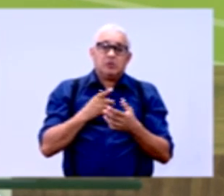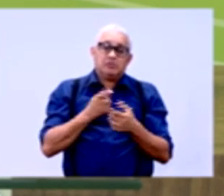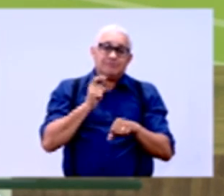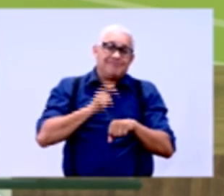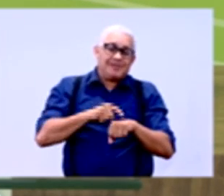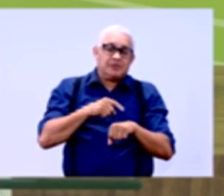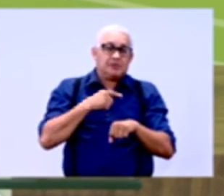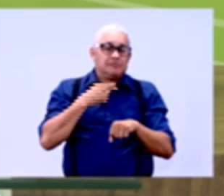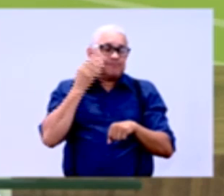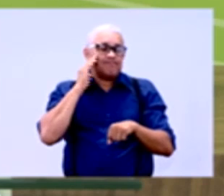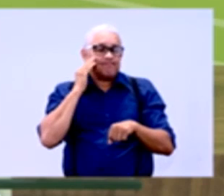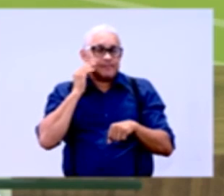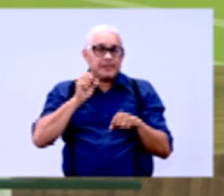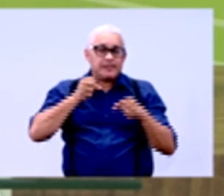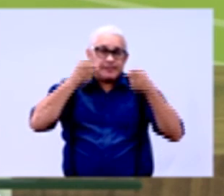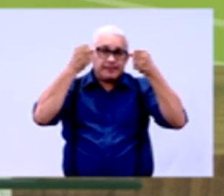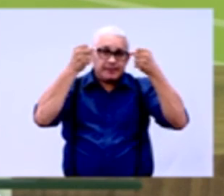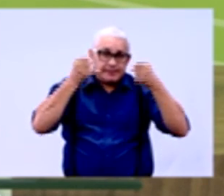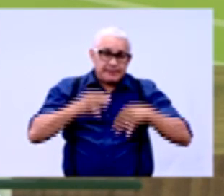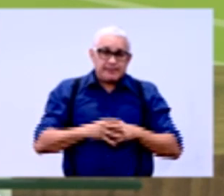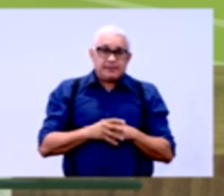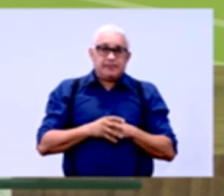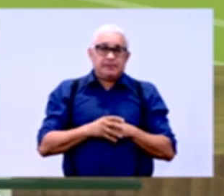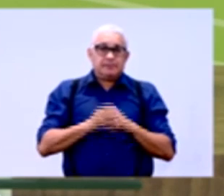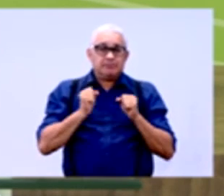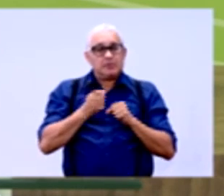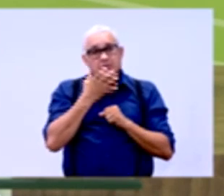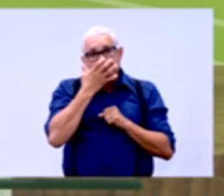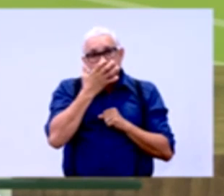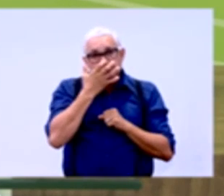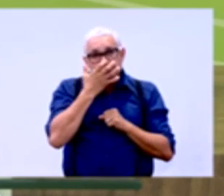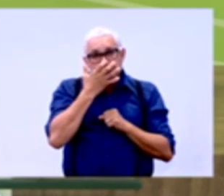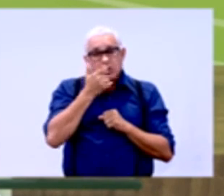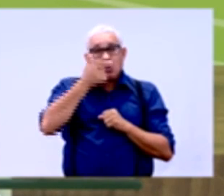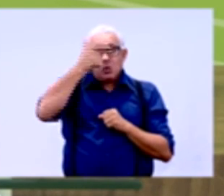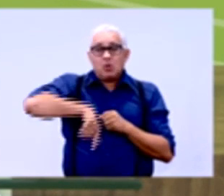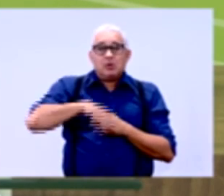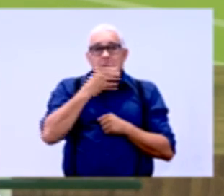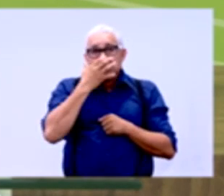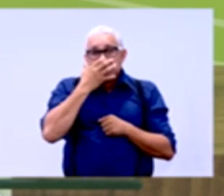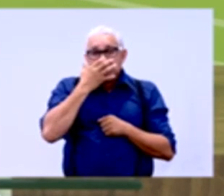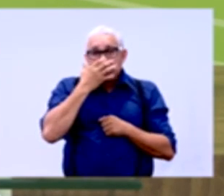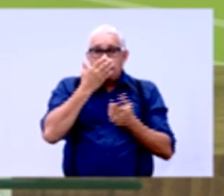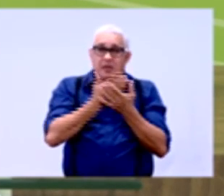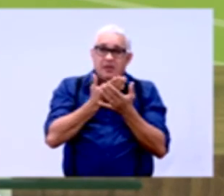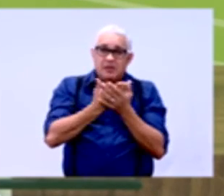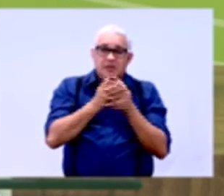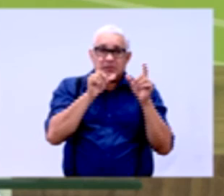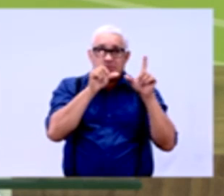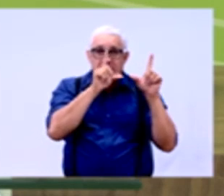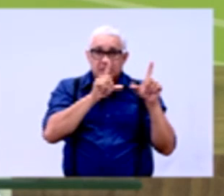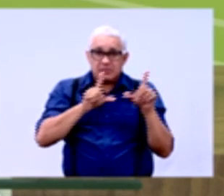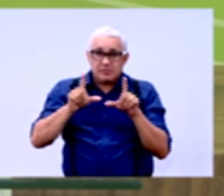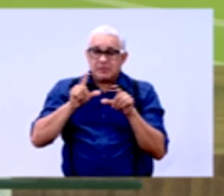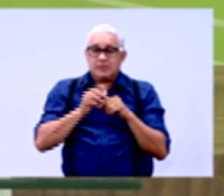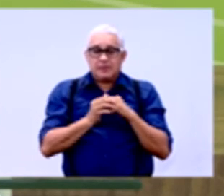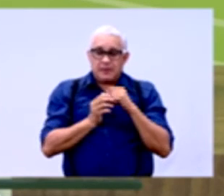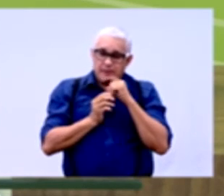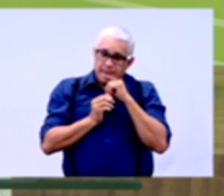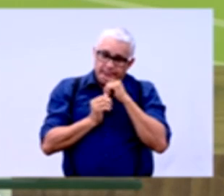vocês não entenderam a explicação, que vocês possam estar revendo essas aulas e